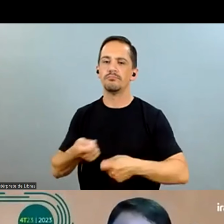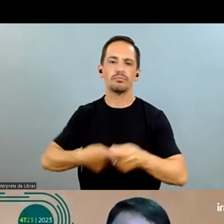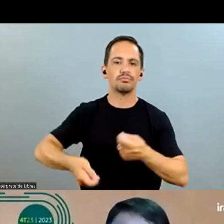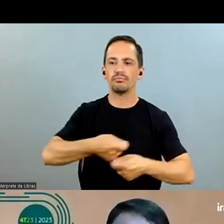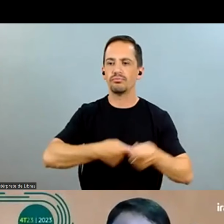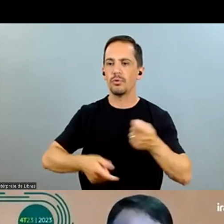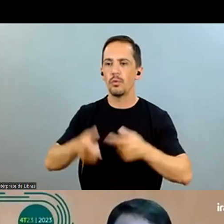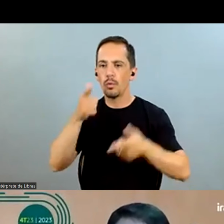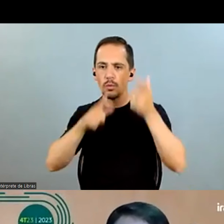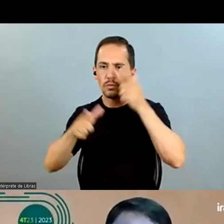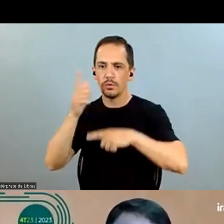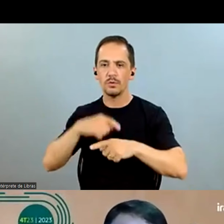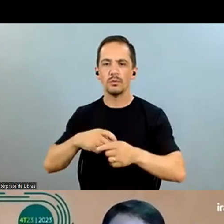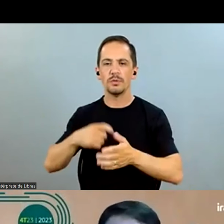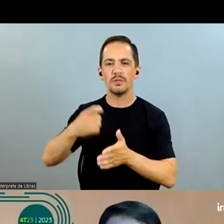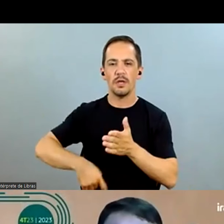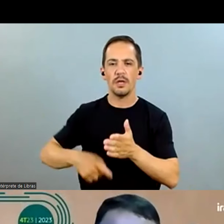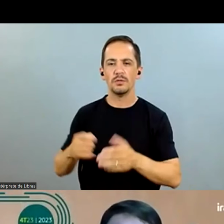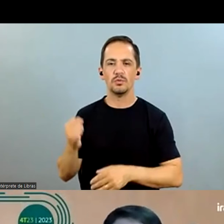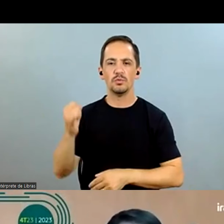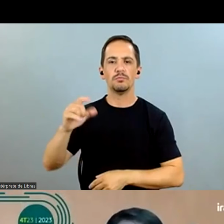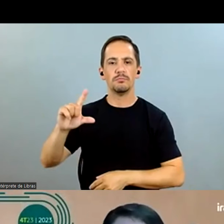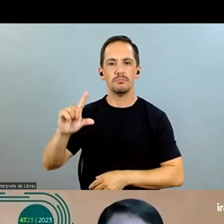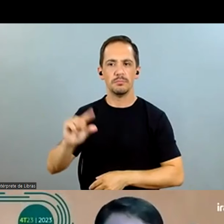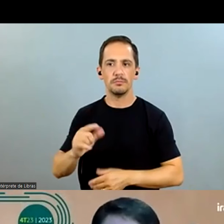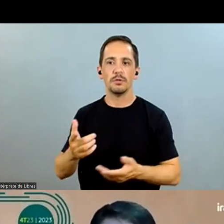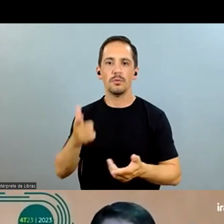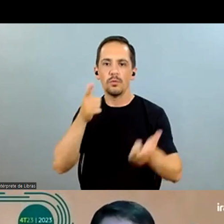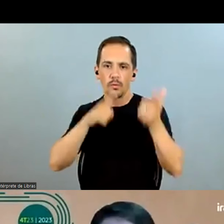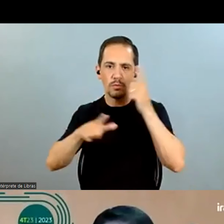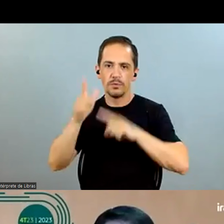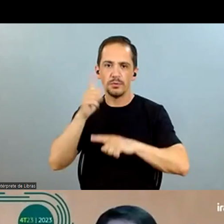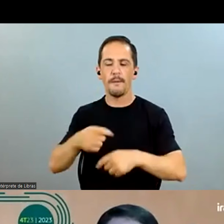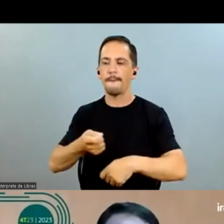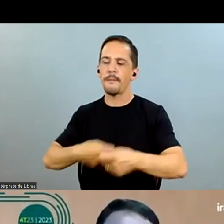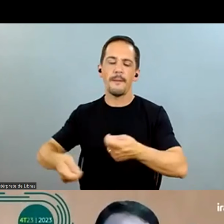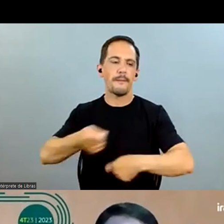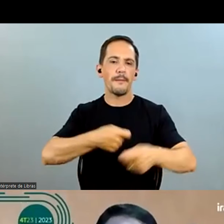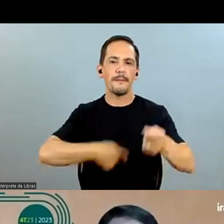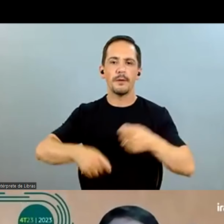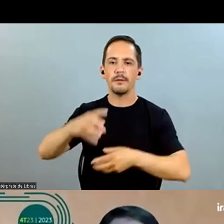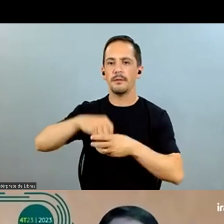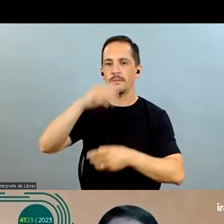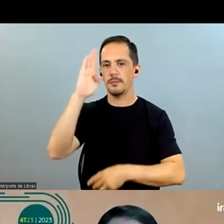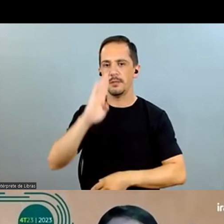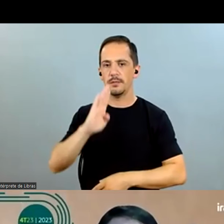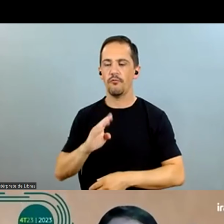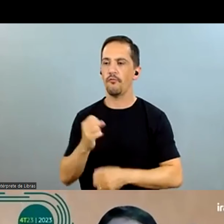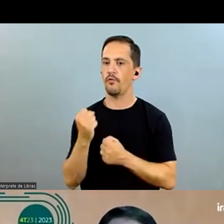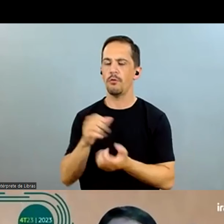deve ter uma economia doméstica mais vigorosa do que a gente imaginava Muito provavelmente